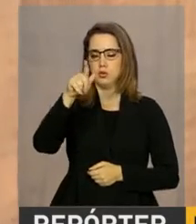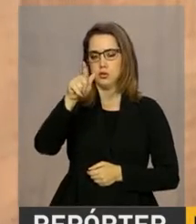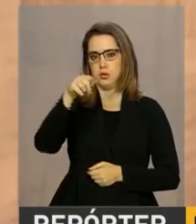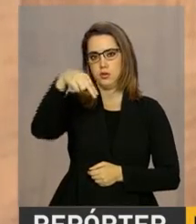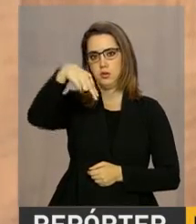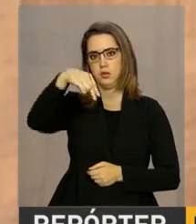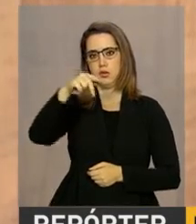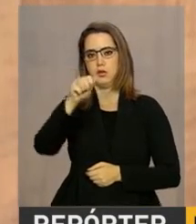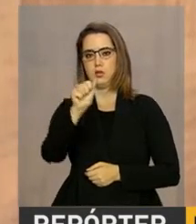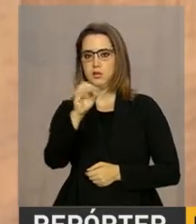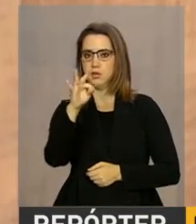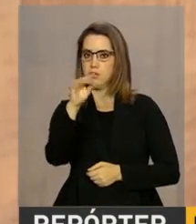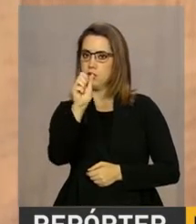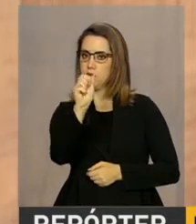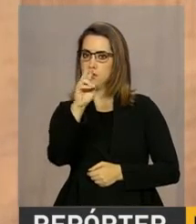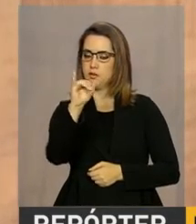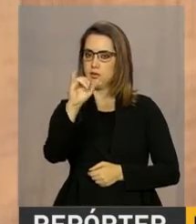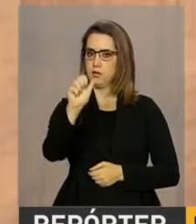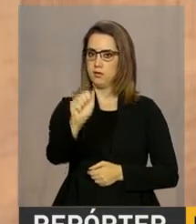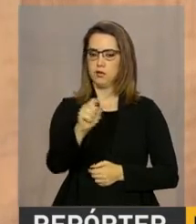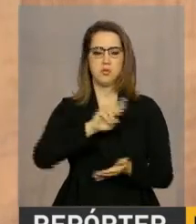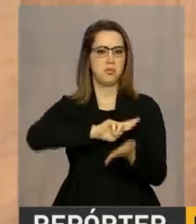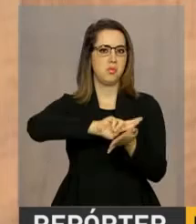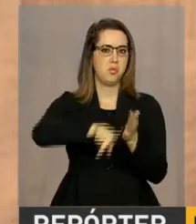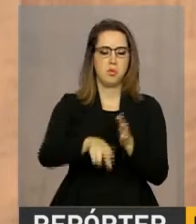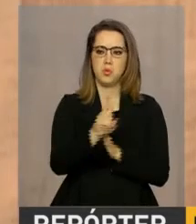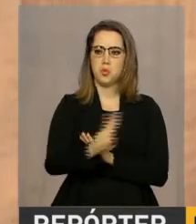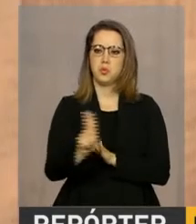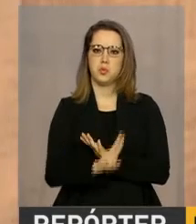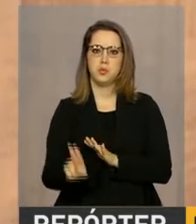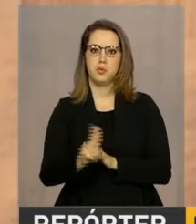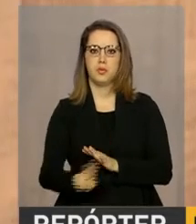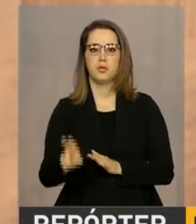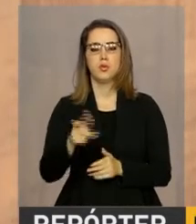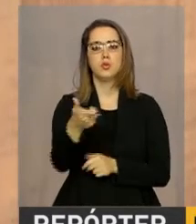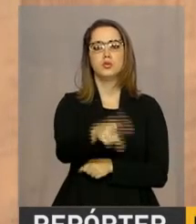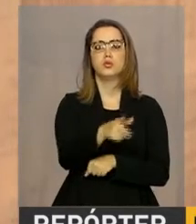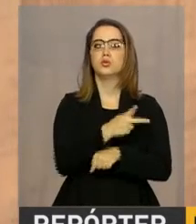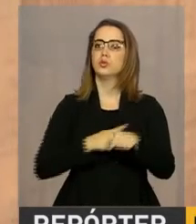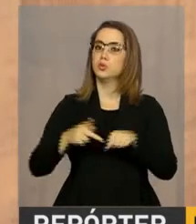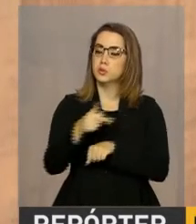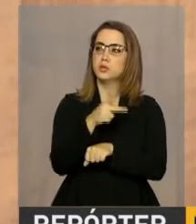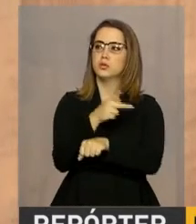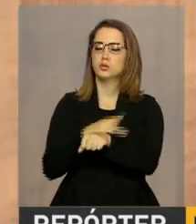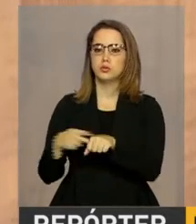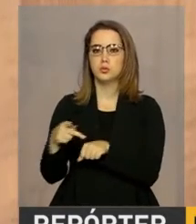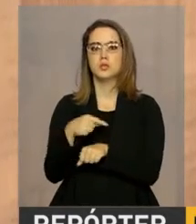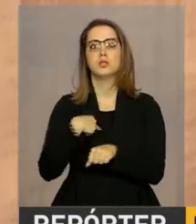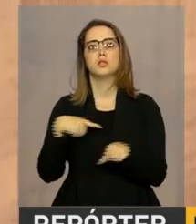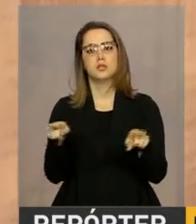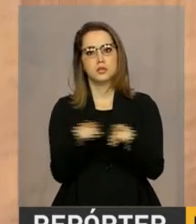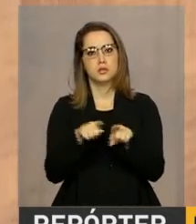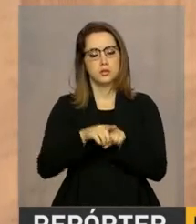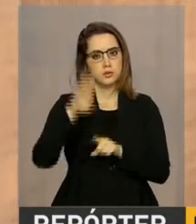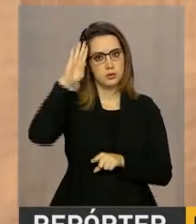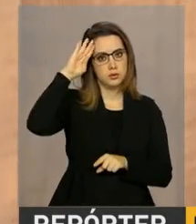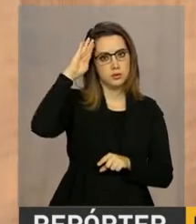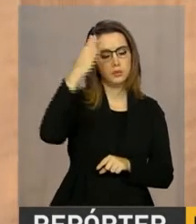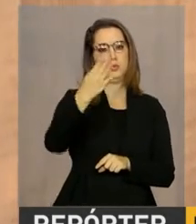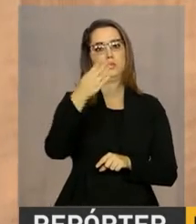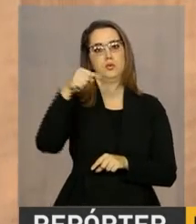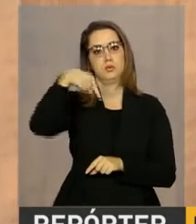as titulações que nós imaginarmos, e as autoridades nacionais que receberam também